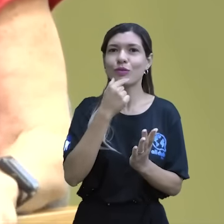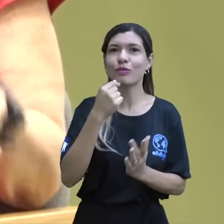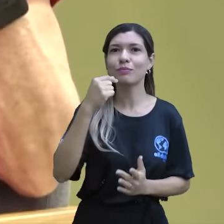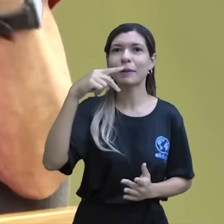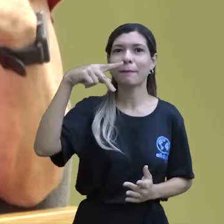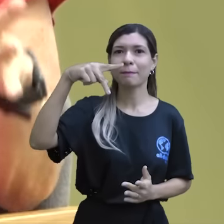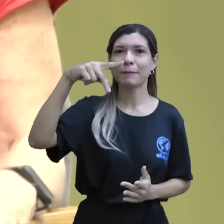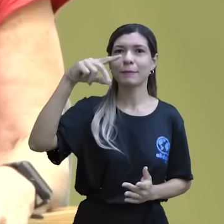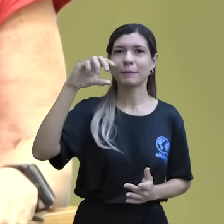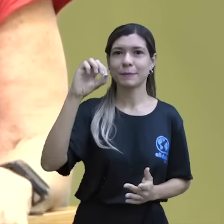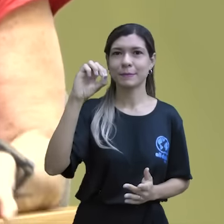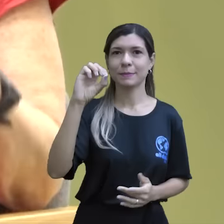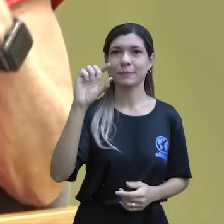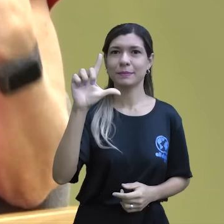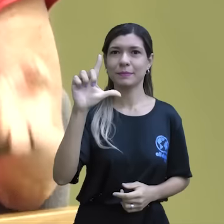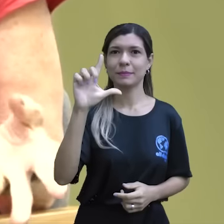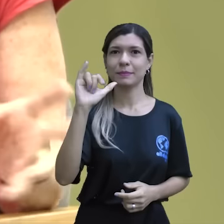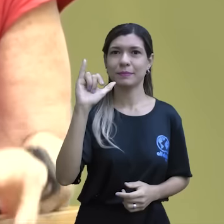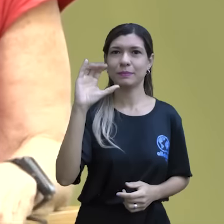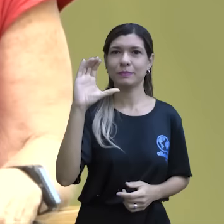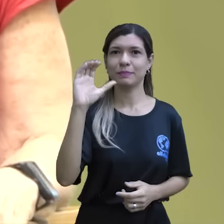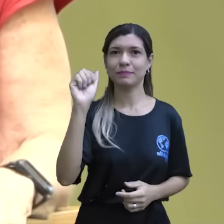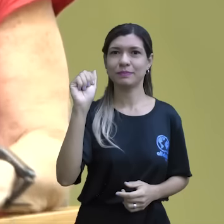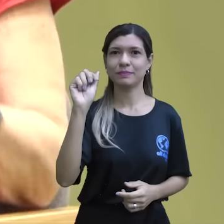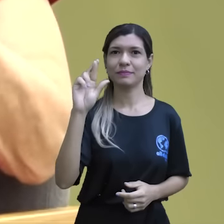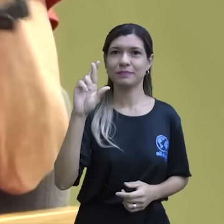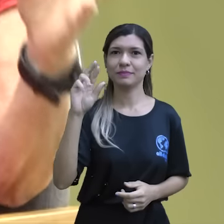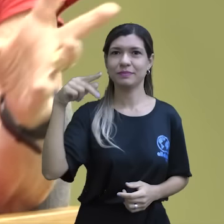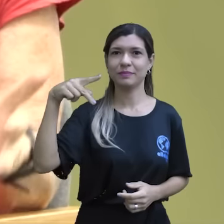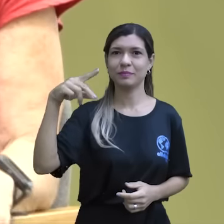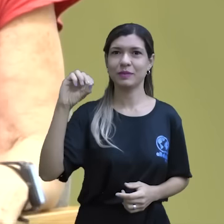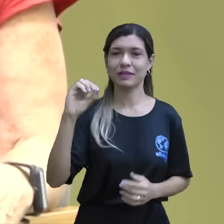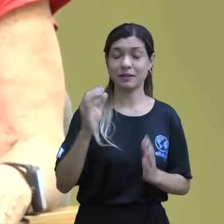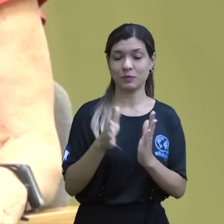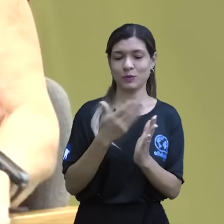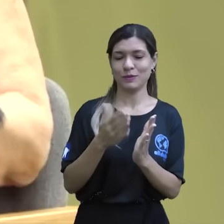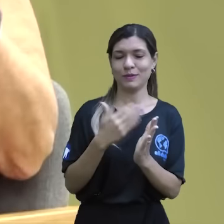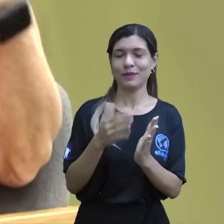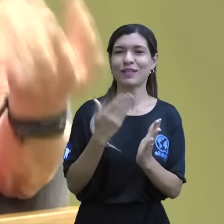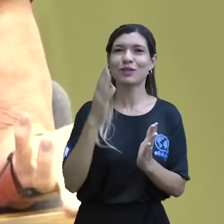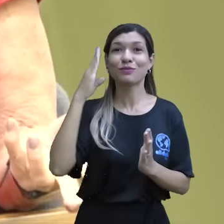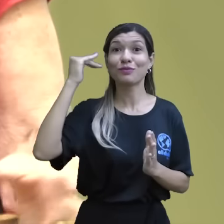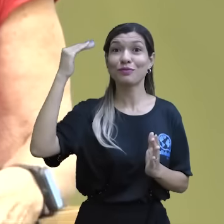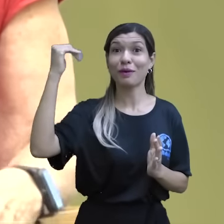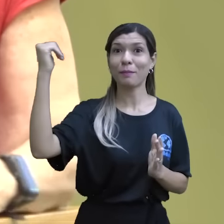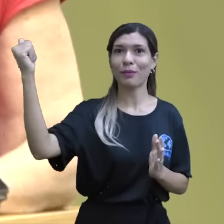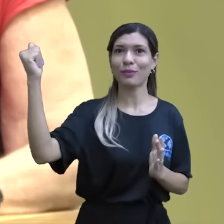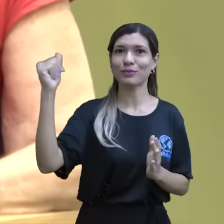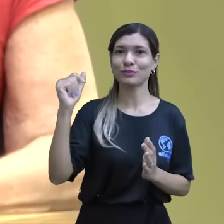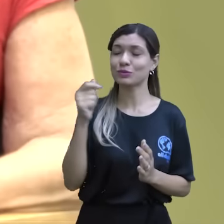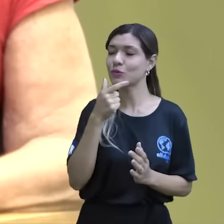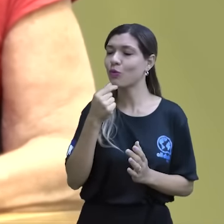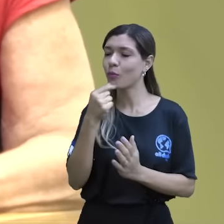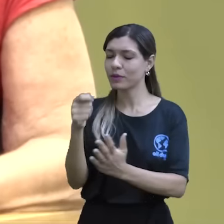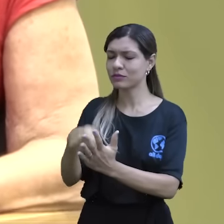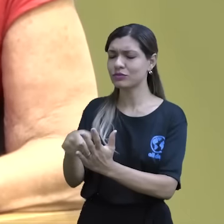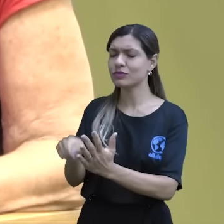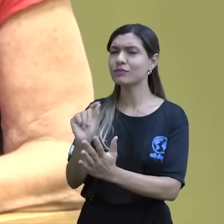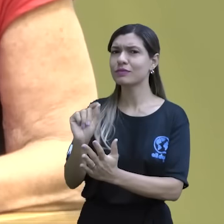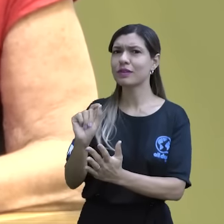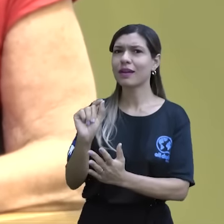muito. E aquilo ficou comigo. Eu entrei para a faculdade de letras, fiz o curso todo, entrei no mestrado, e,